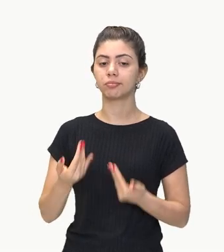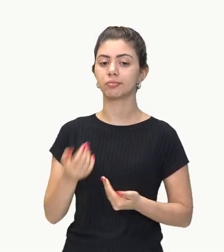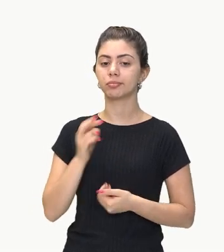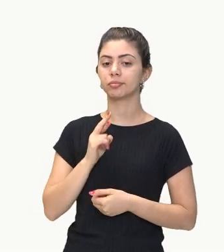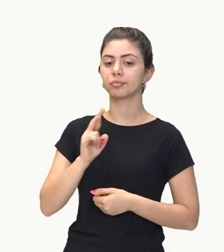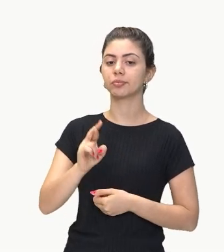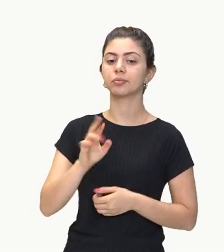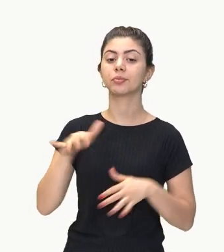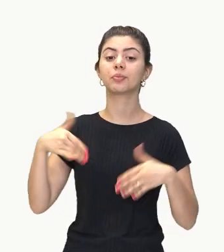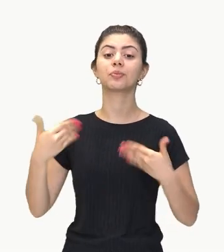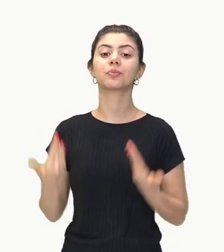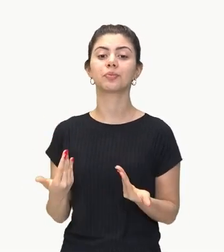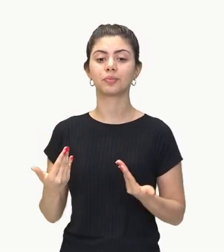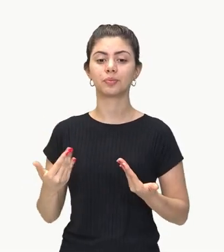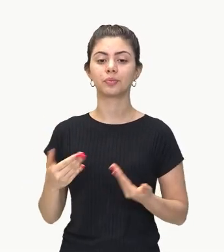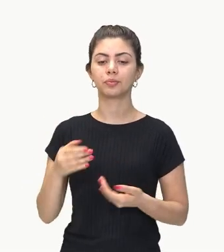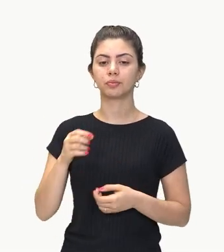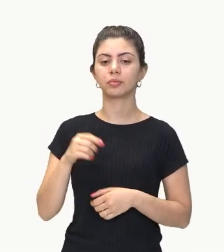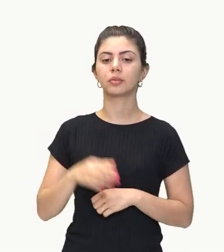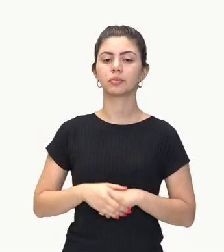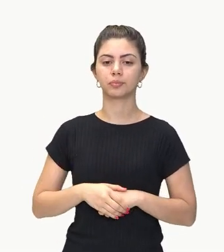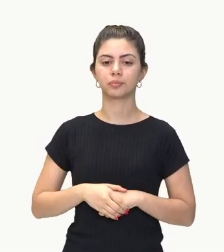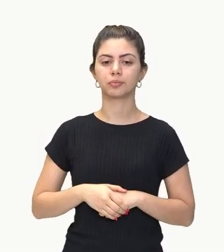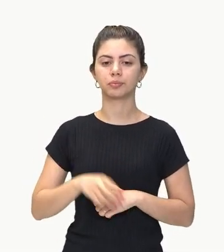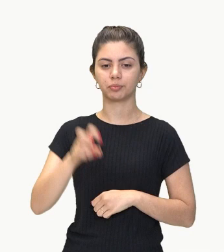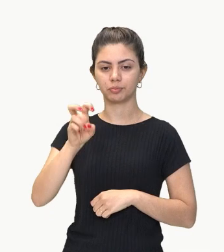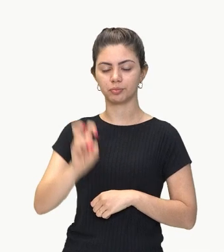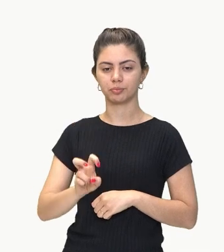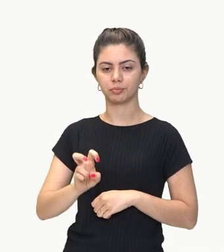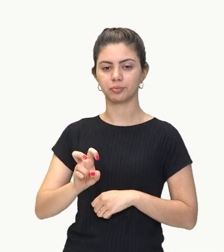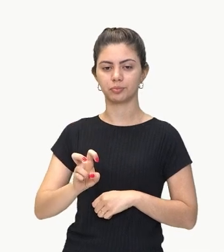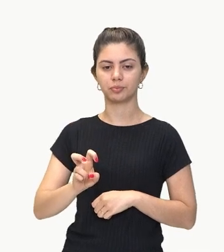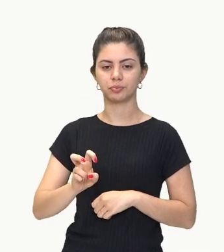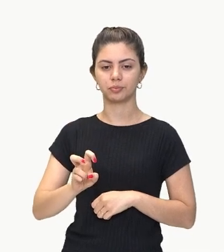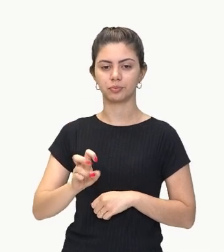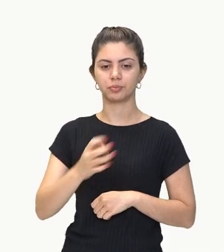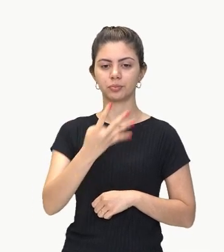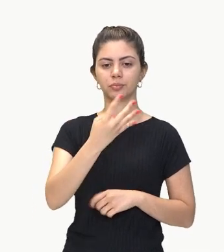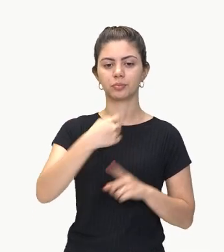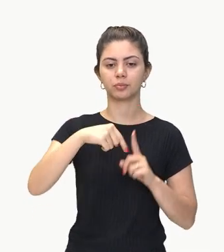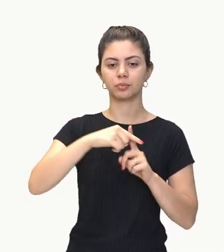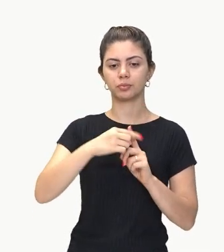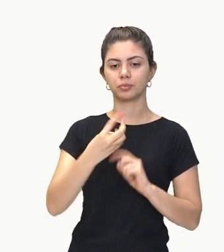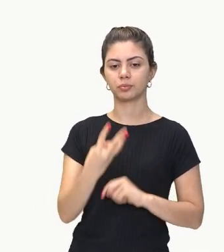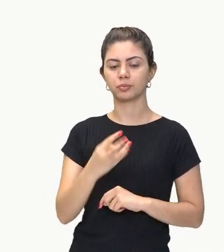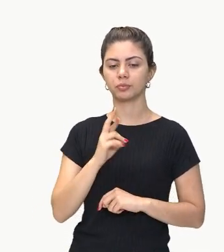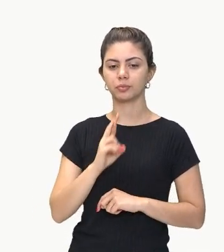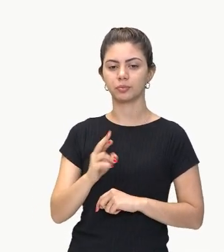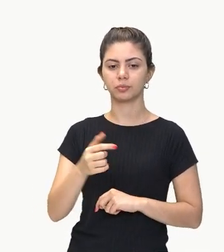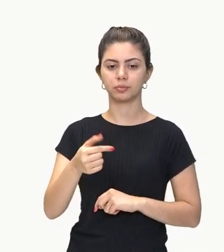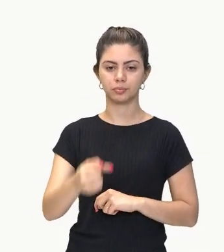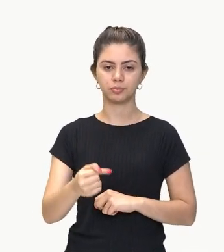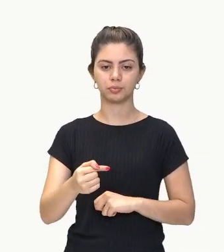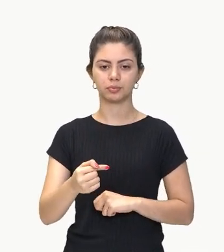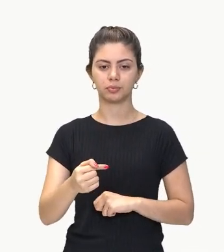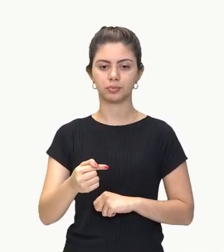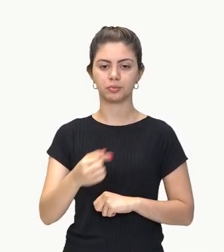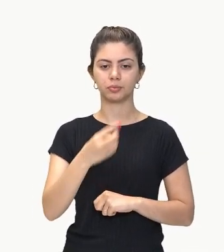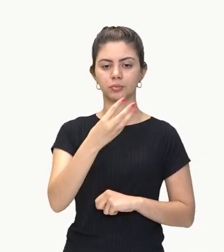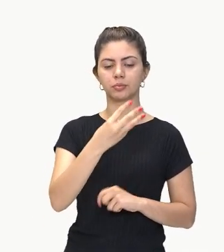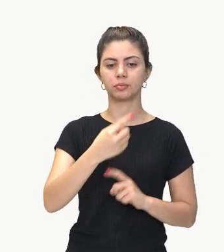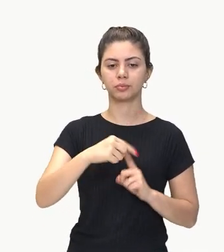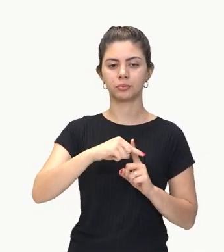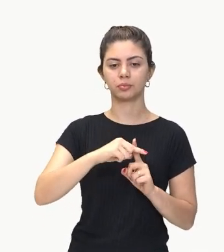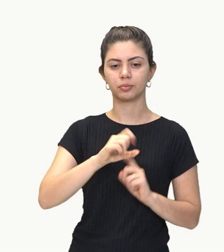será o 5 aqui sozinho. 4 mais 3, 7. 3